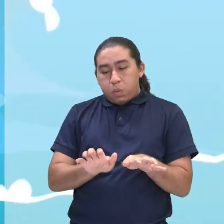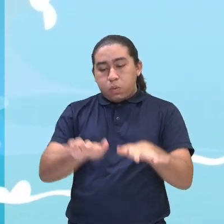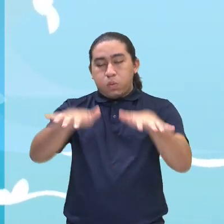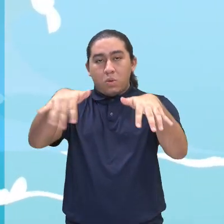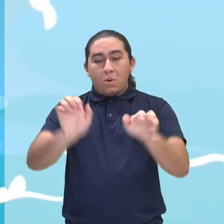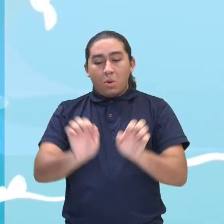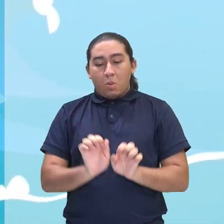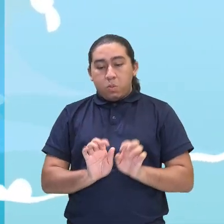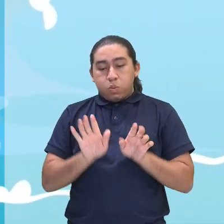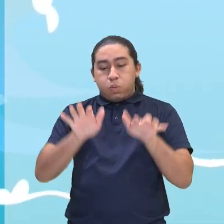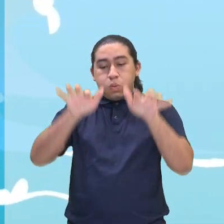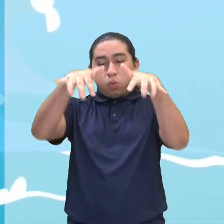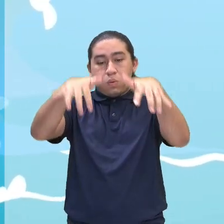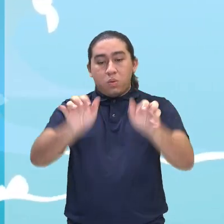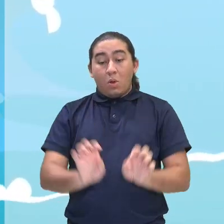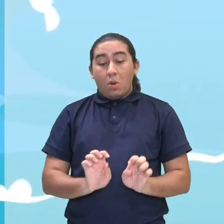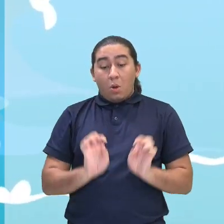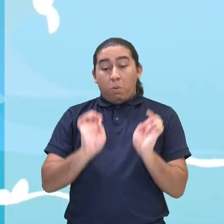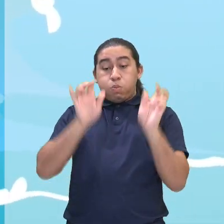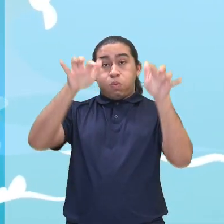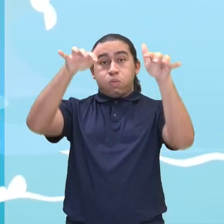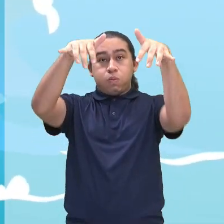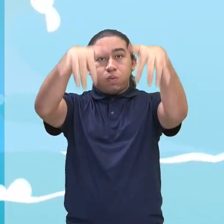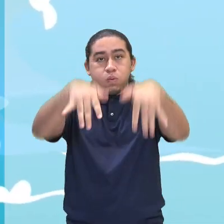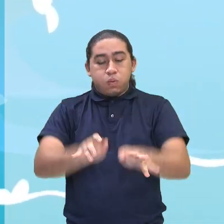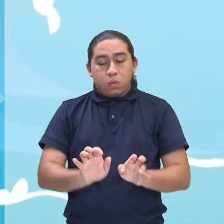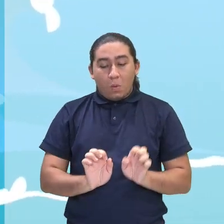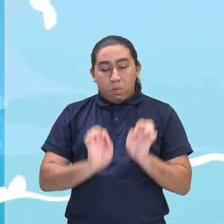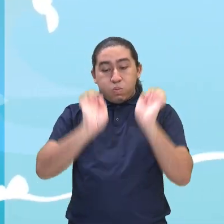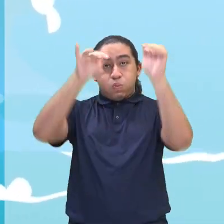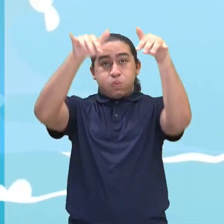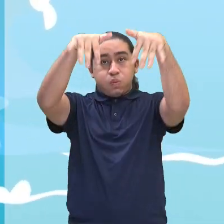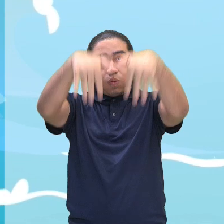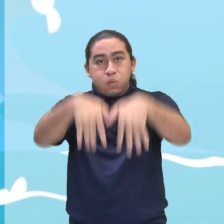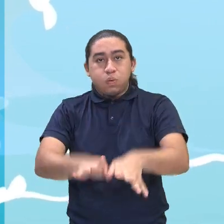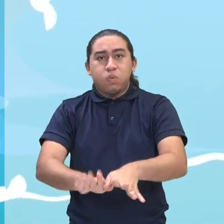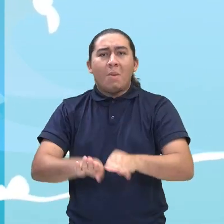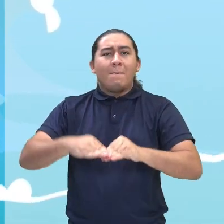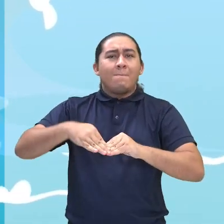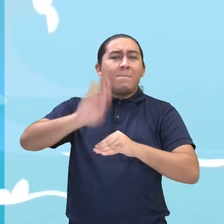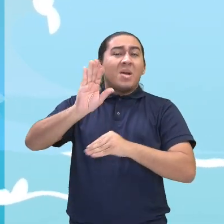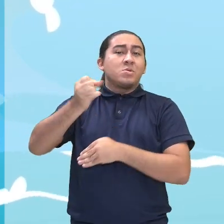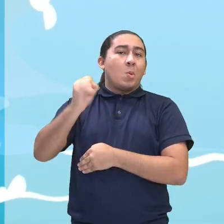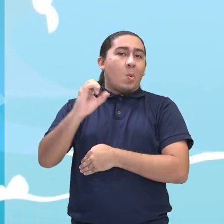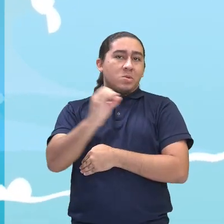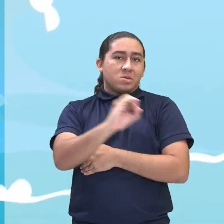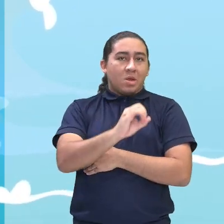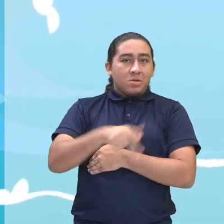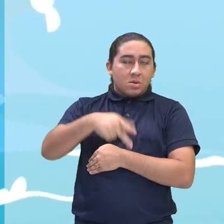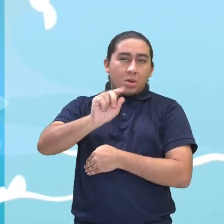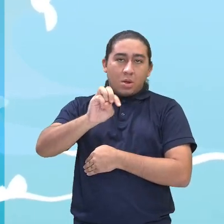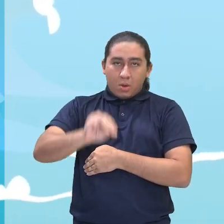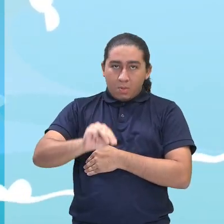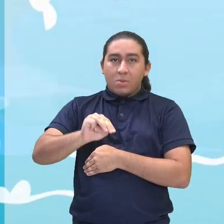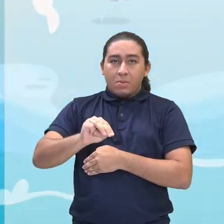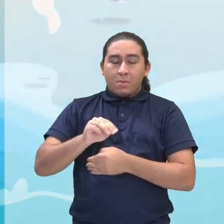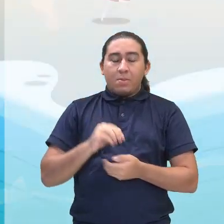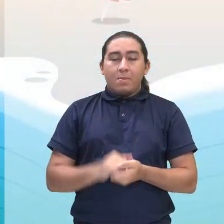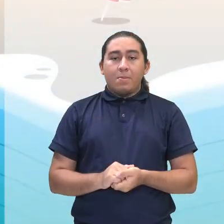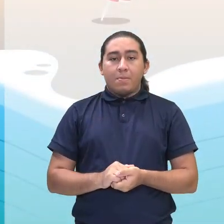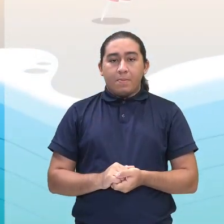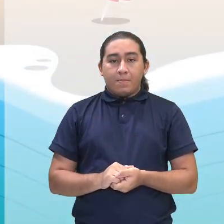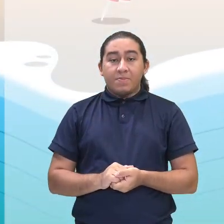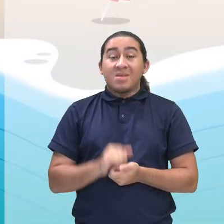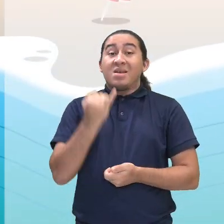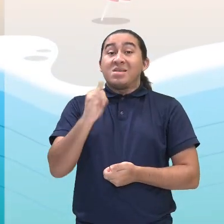nasce o tsunami, movendo-se a uma velocidade de mais de 800 km por hora.